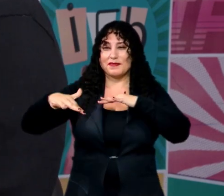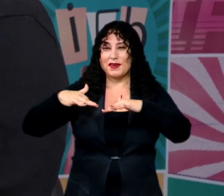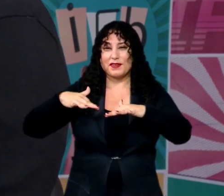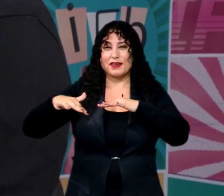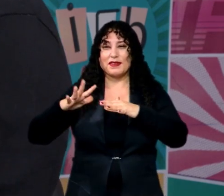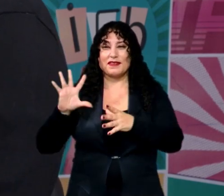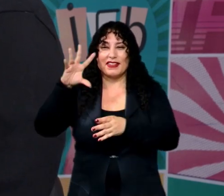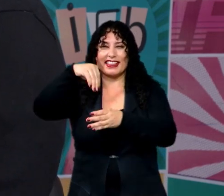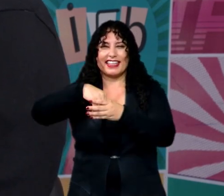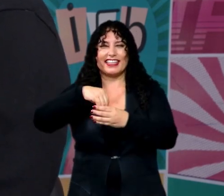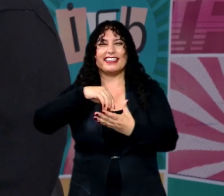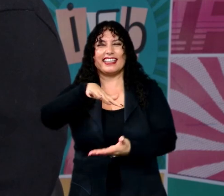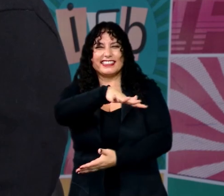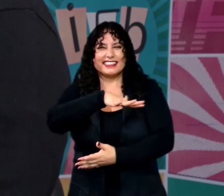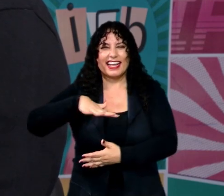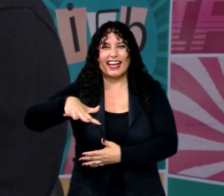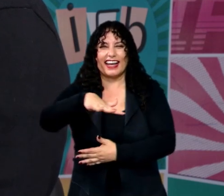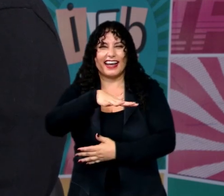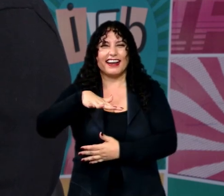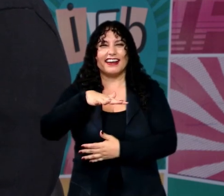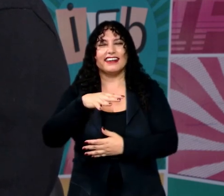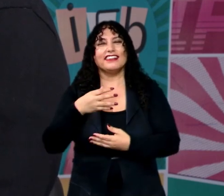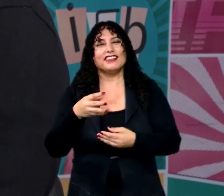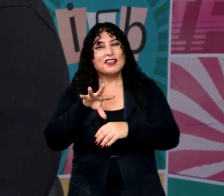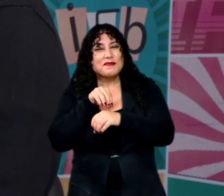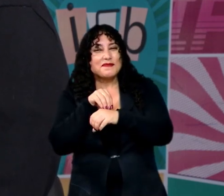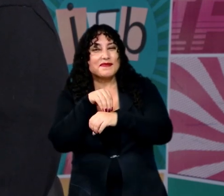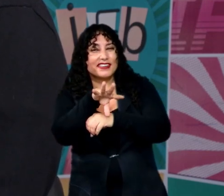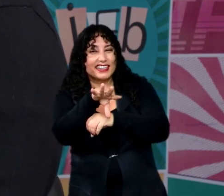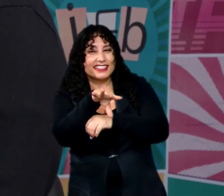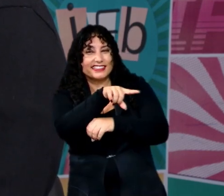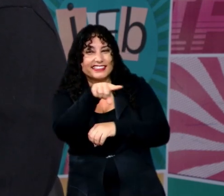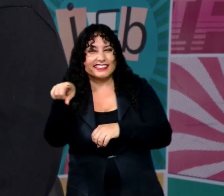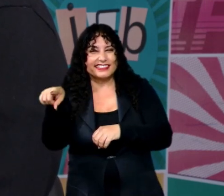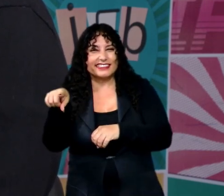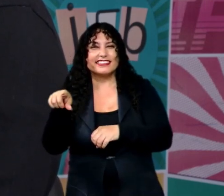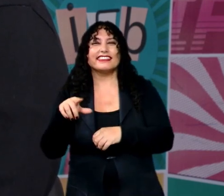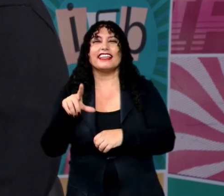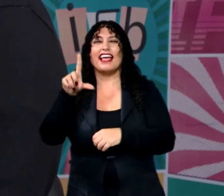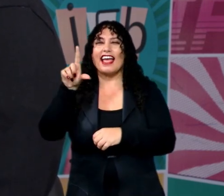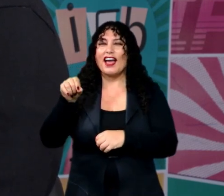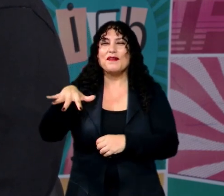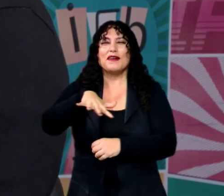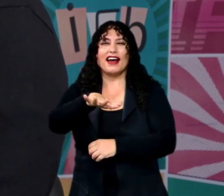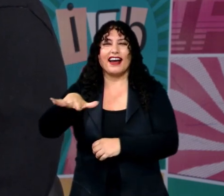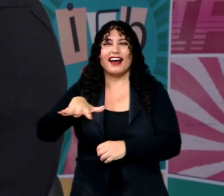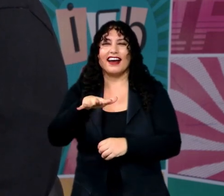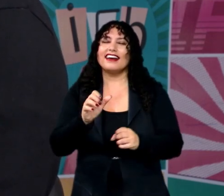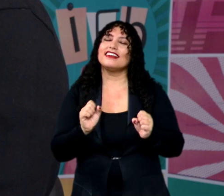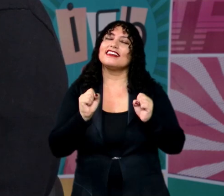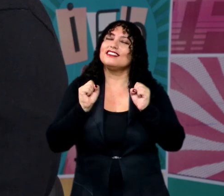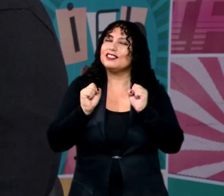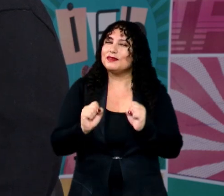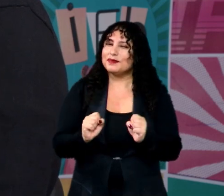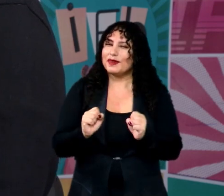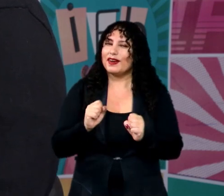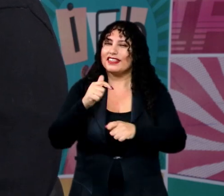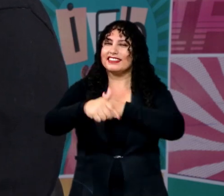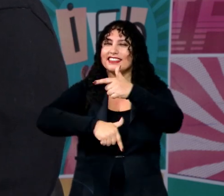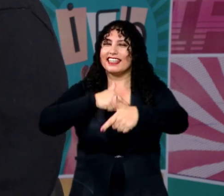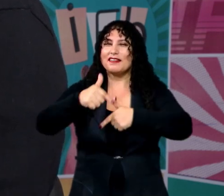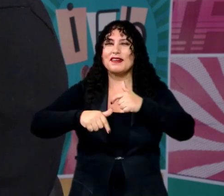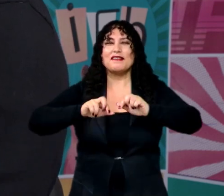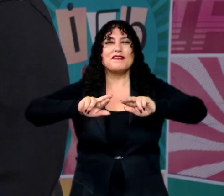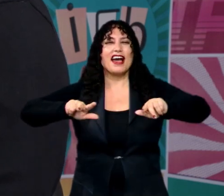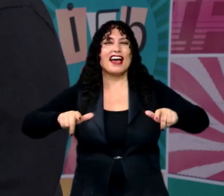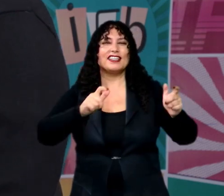dessa área, né? Então o que eu deixo é que é uma área que a gente pode trabalhar em